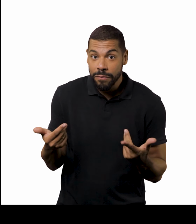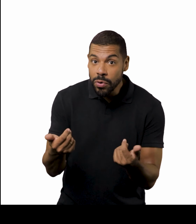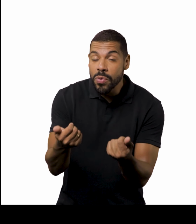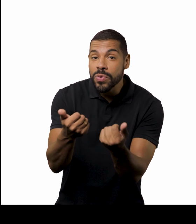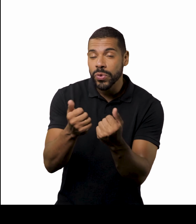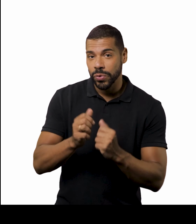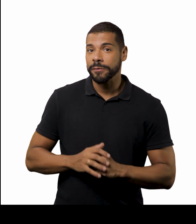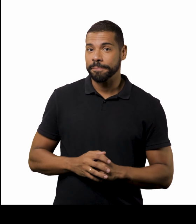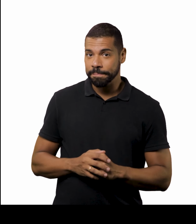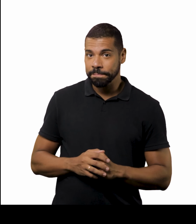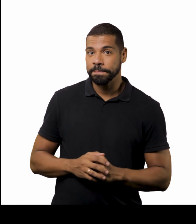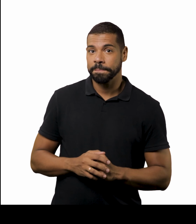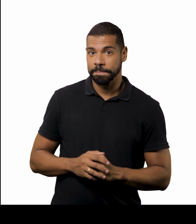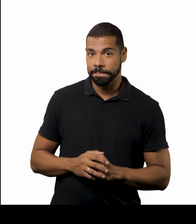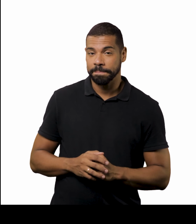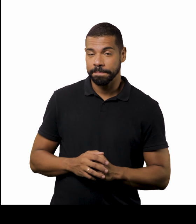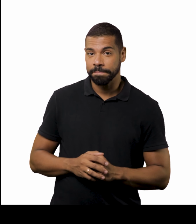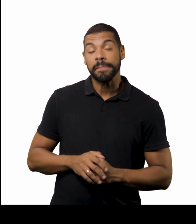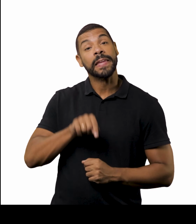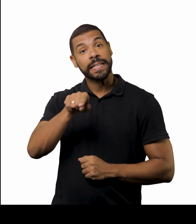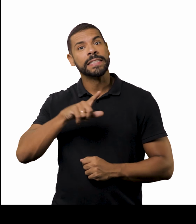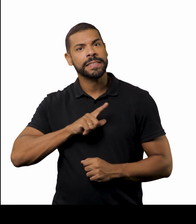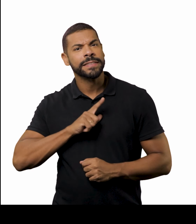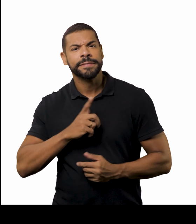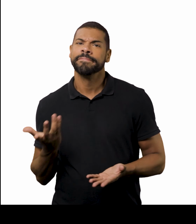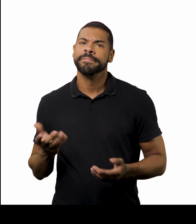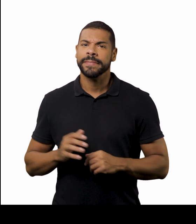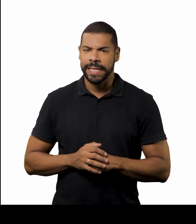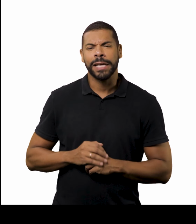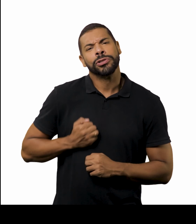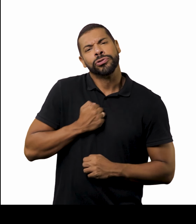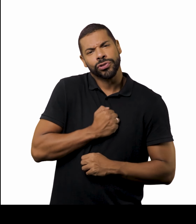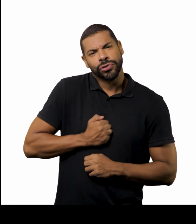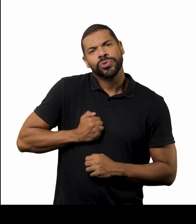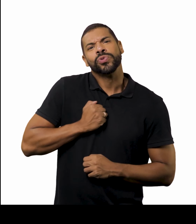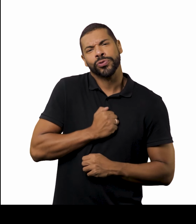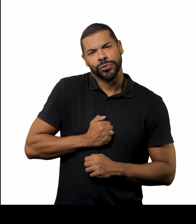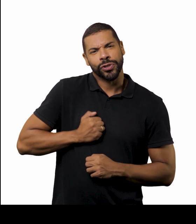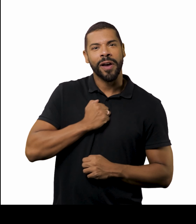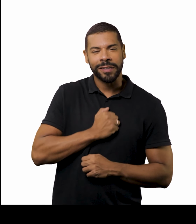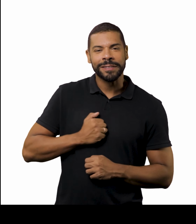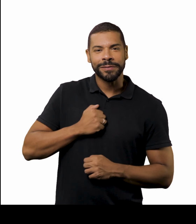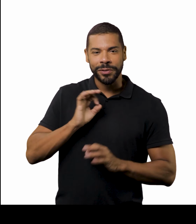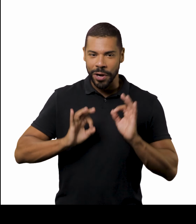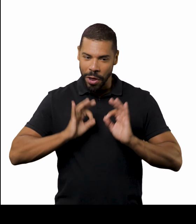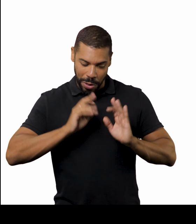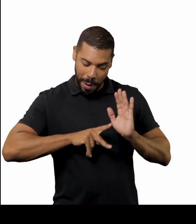tempo e que faz uma falta